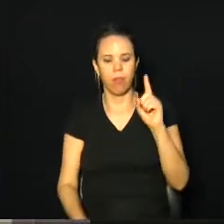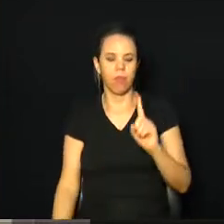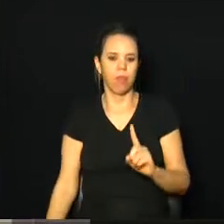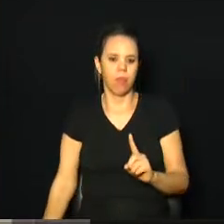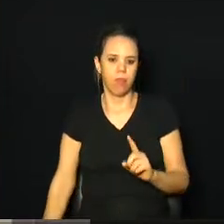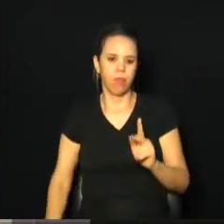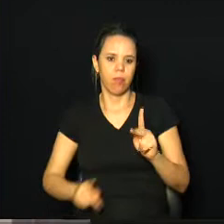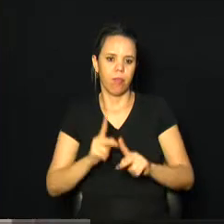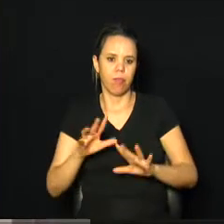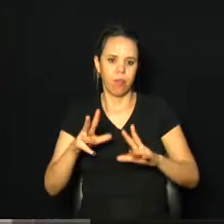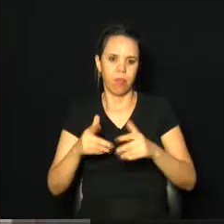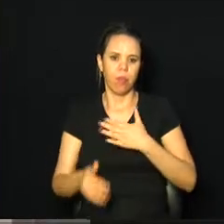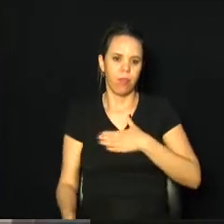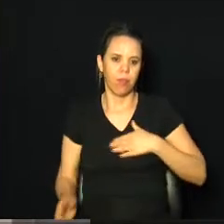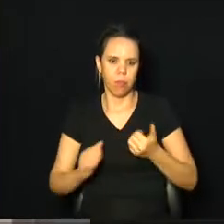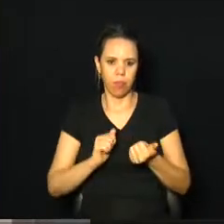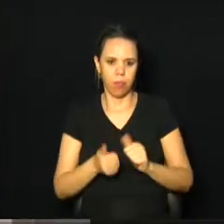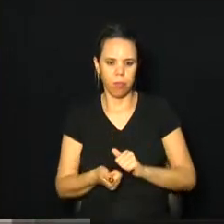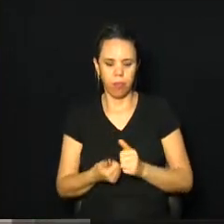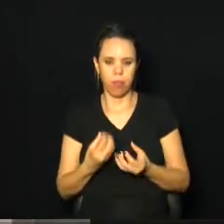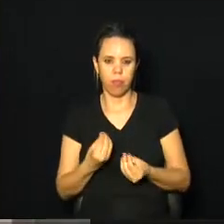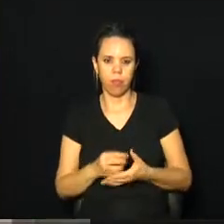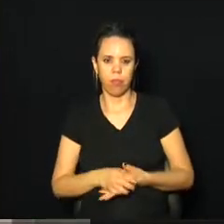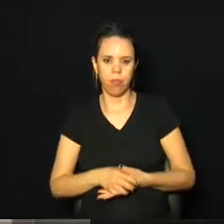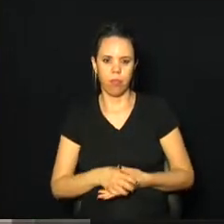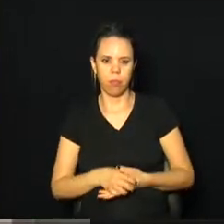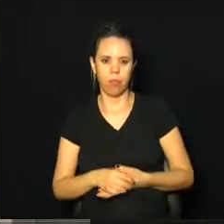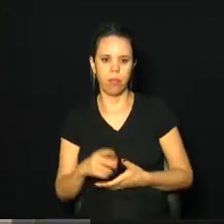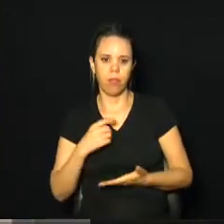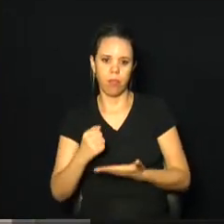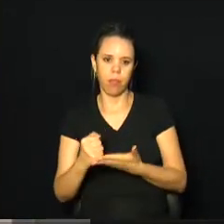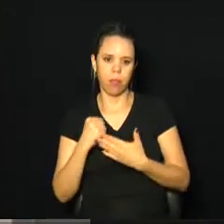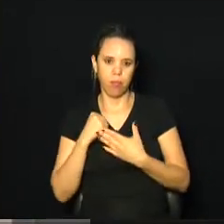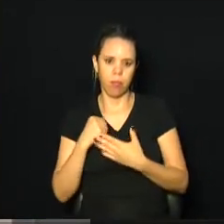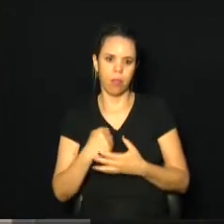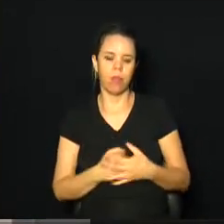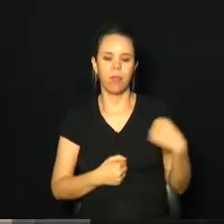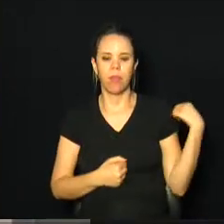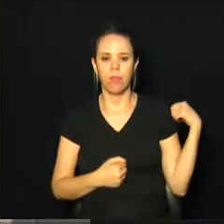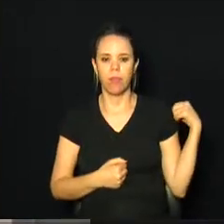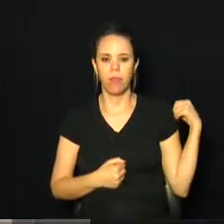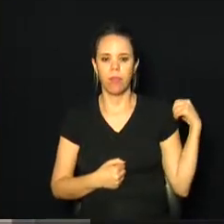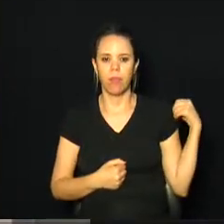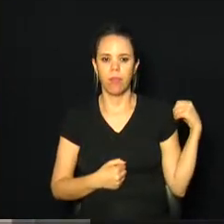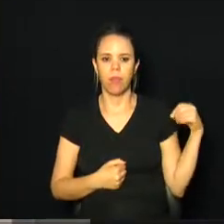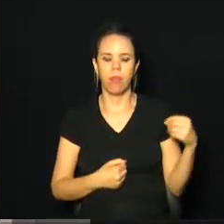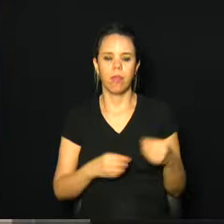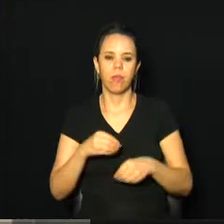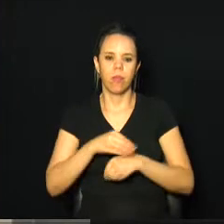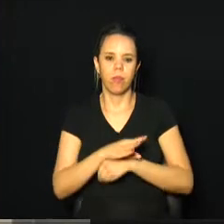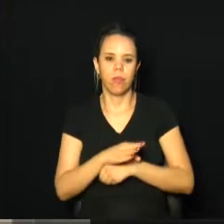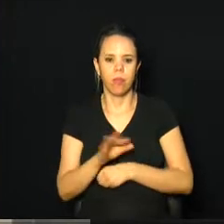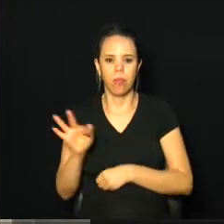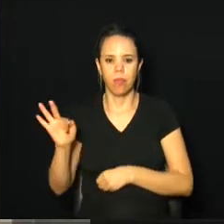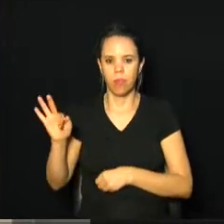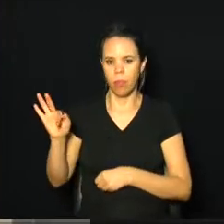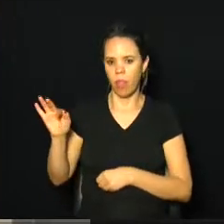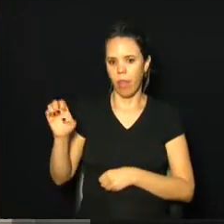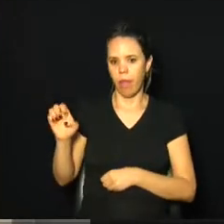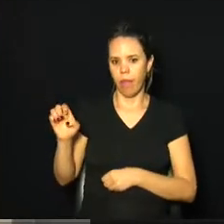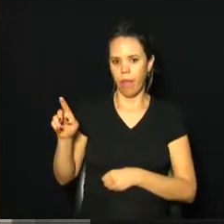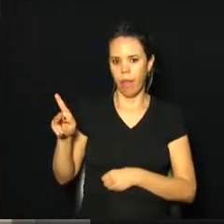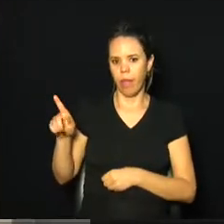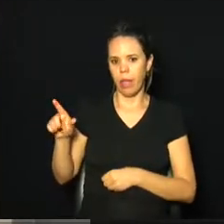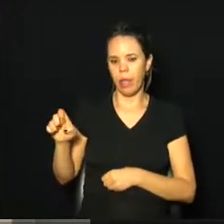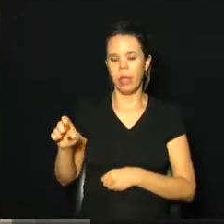turma toda gosta do esporte muito e tem me ajudado, e aí me indicou até o Felipe Soligo, que é um